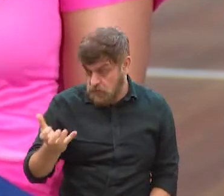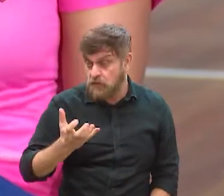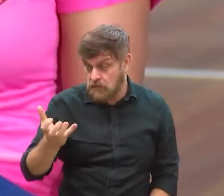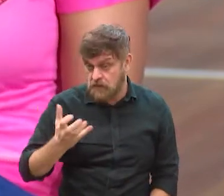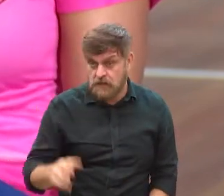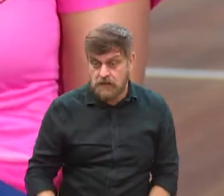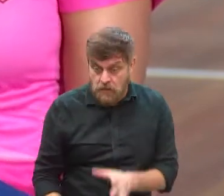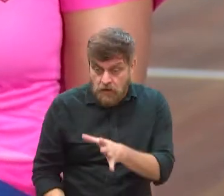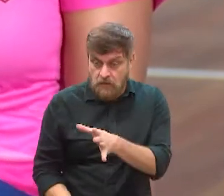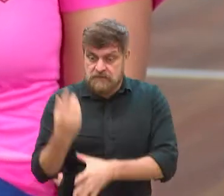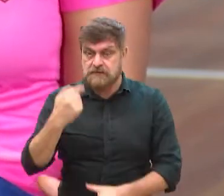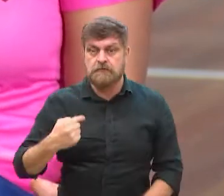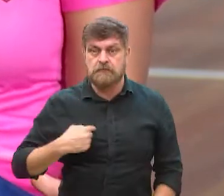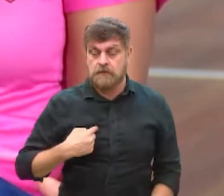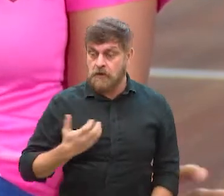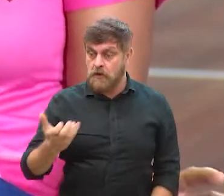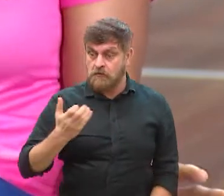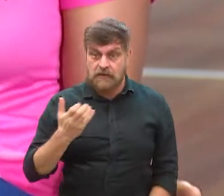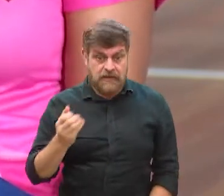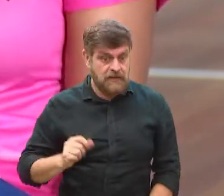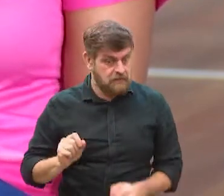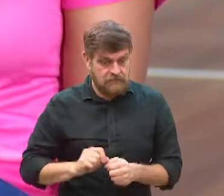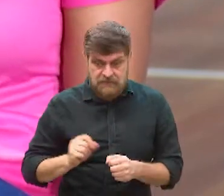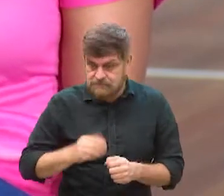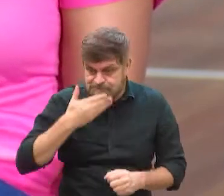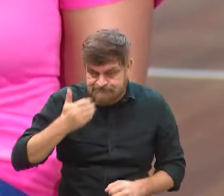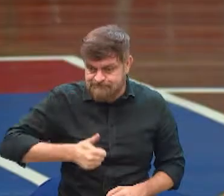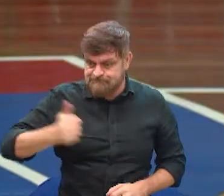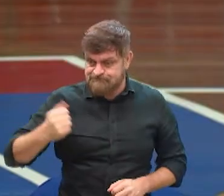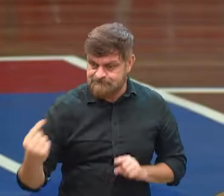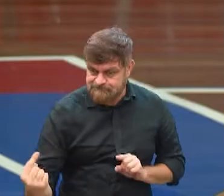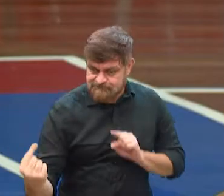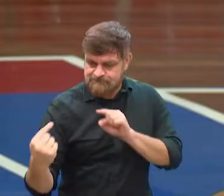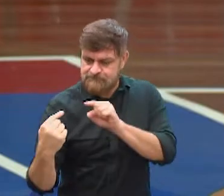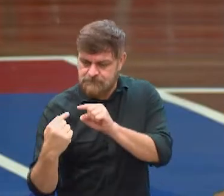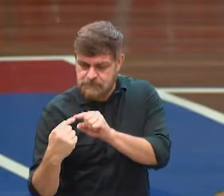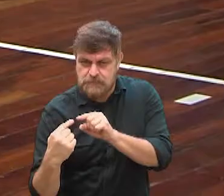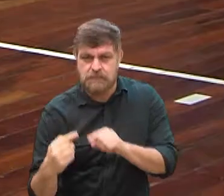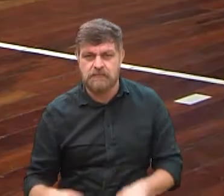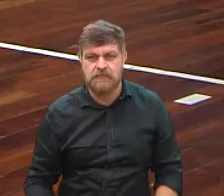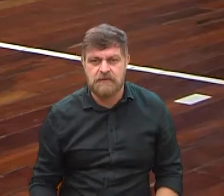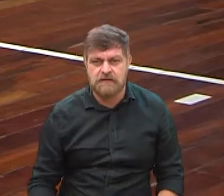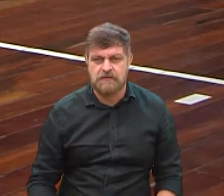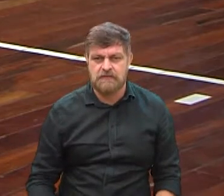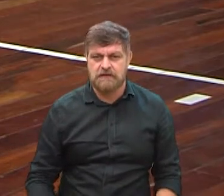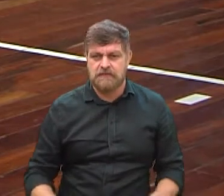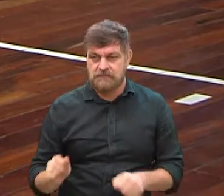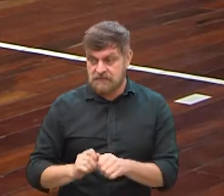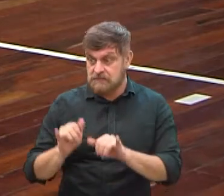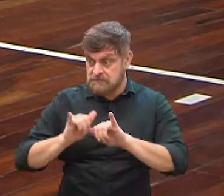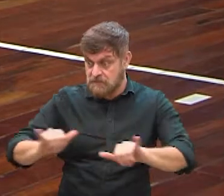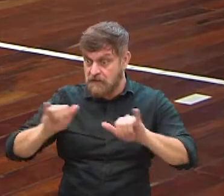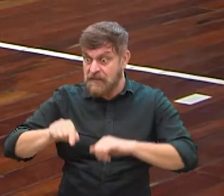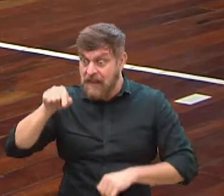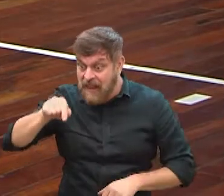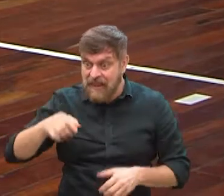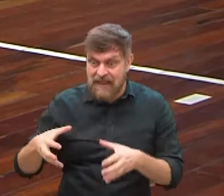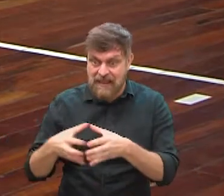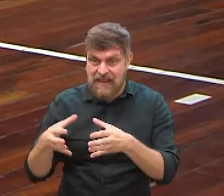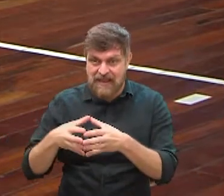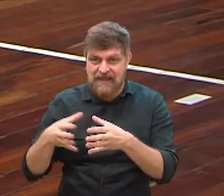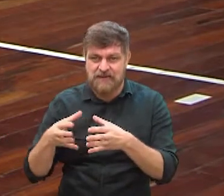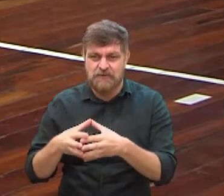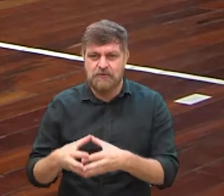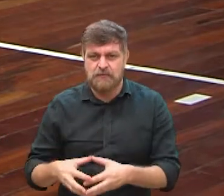a oportunidade surgiu, agora eu quero fazer acontecer. Então foi isso que eu fiz. E teve boa campanha de Presidente Venceslau, da